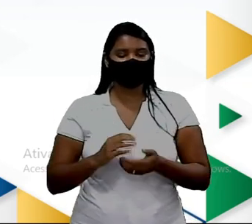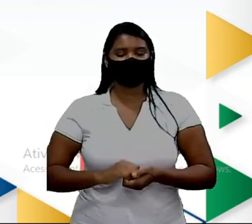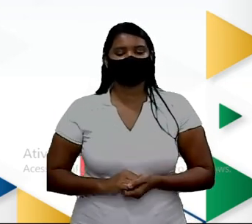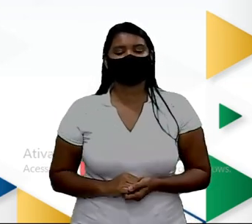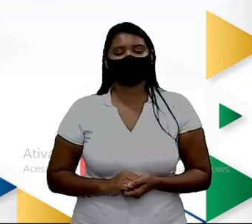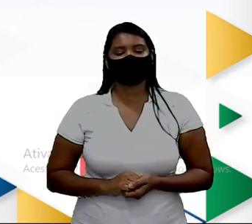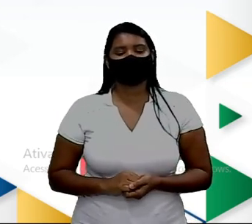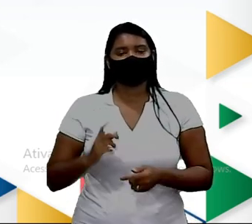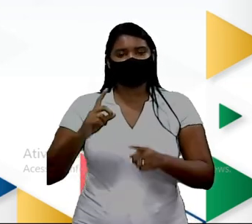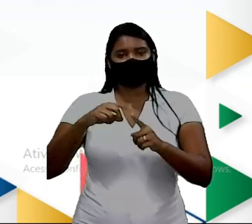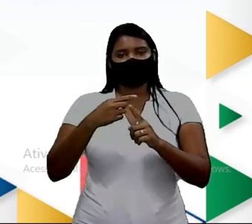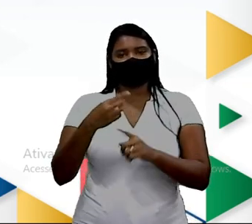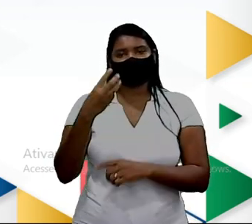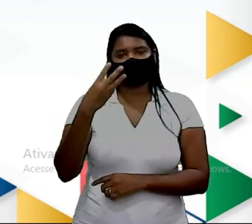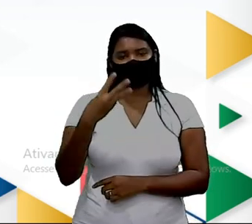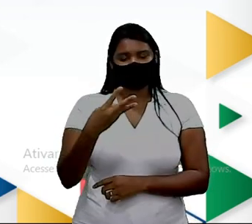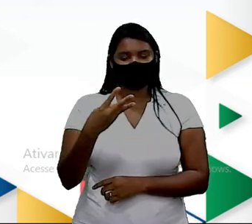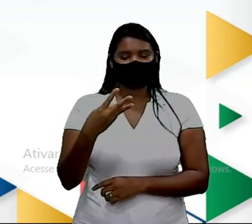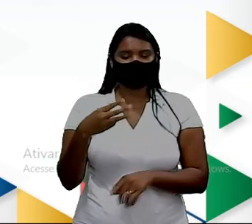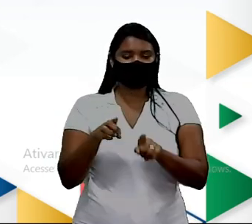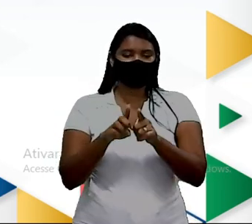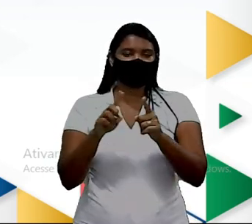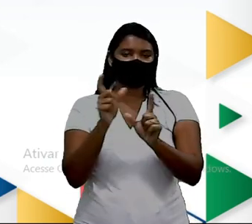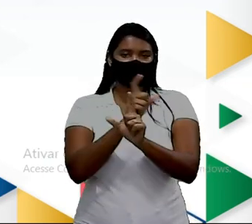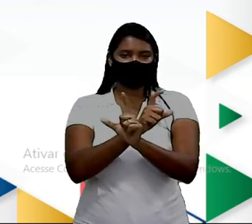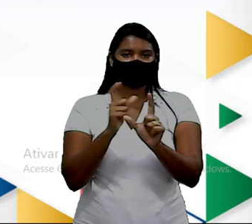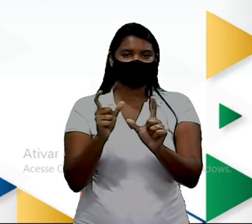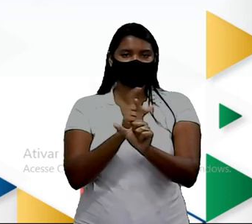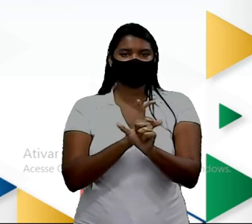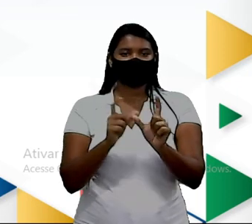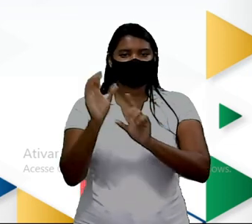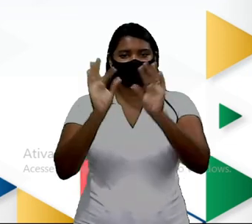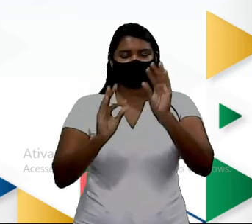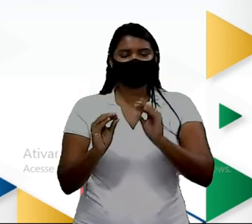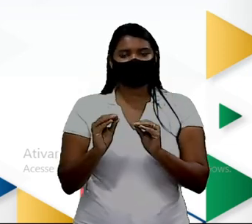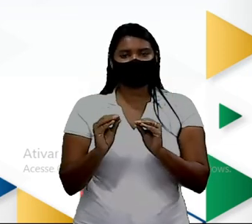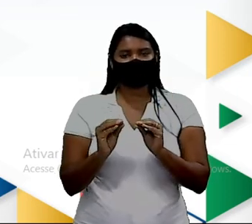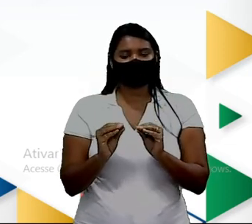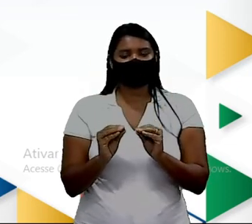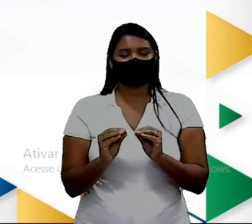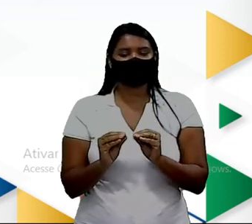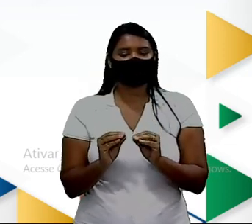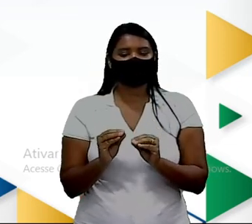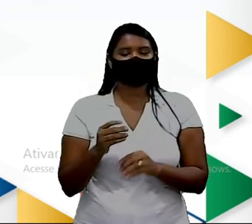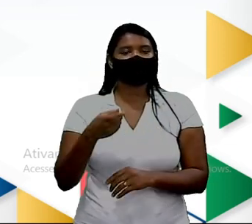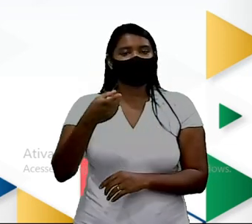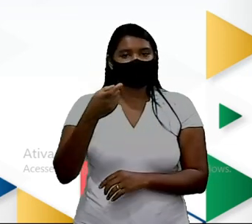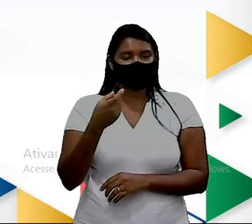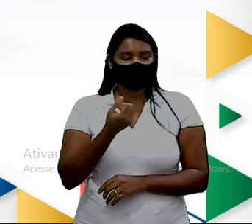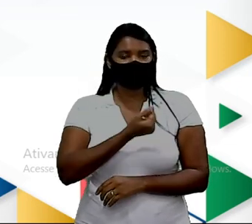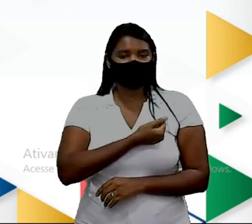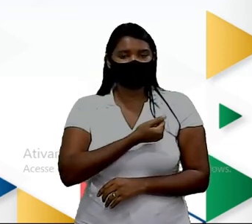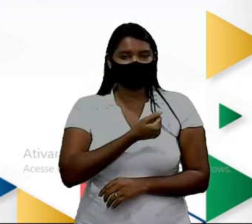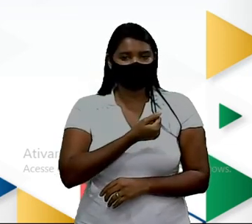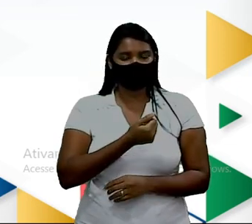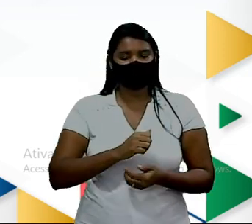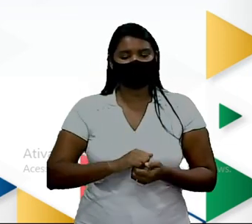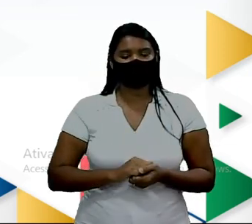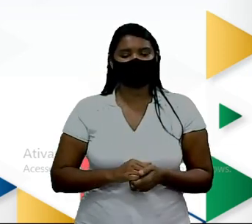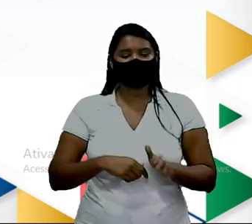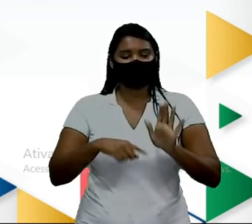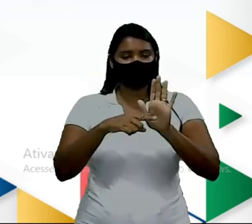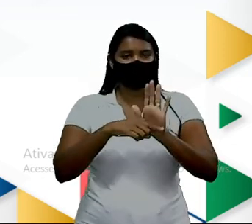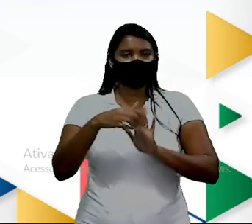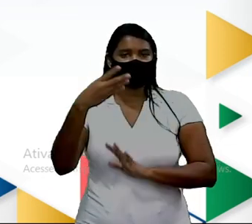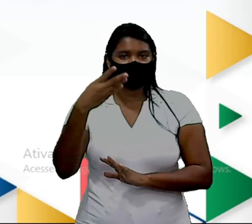mais 3 para o outro lado e o menos 4 para o outro lado, tá bom? Vamos organizar a casa? X com X, número com número. Então o menos 4 vai para o outro